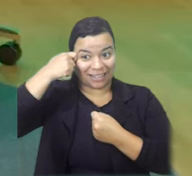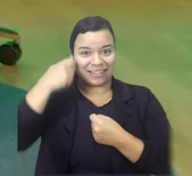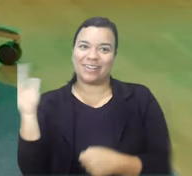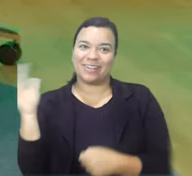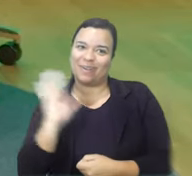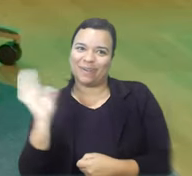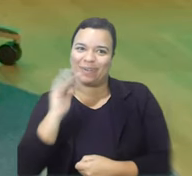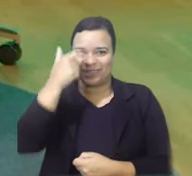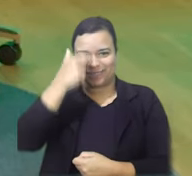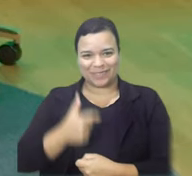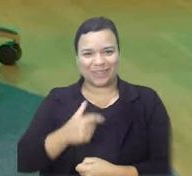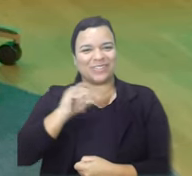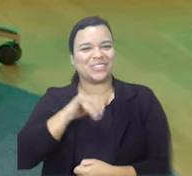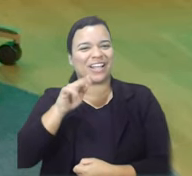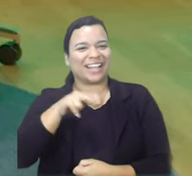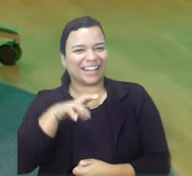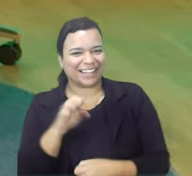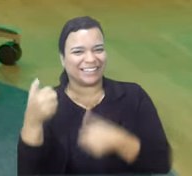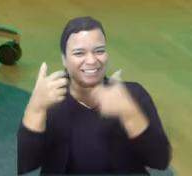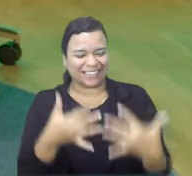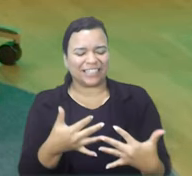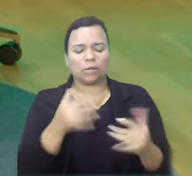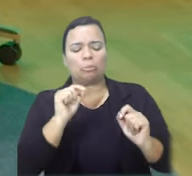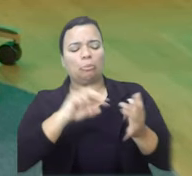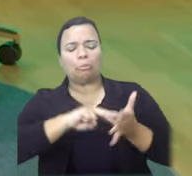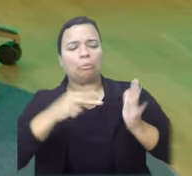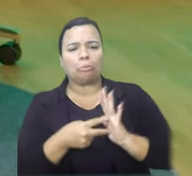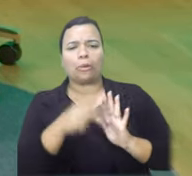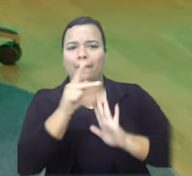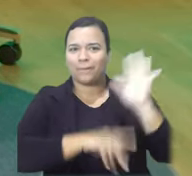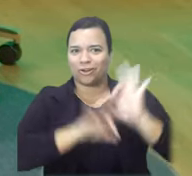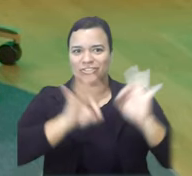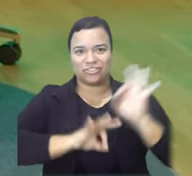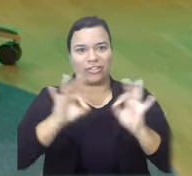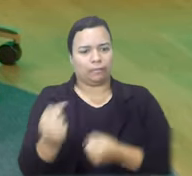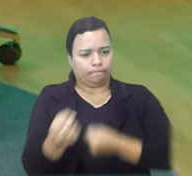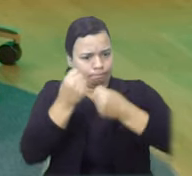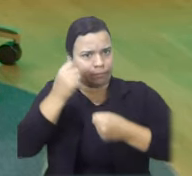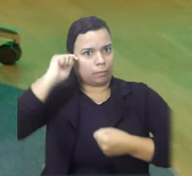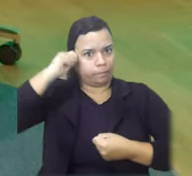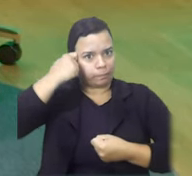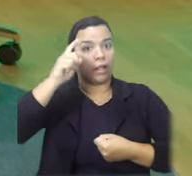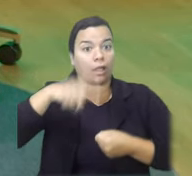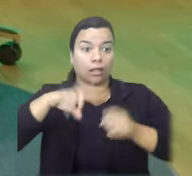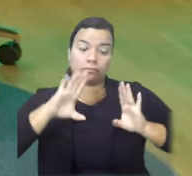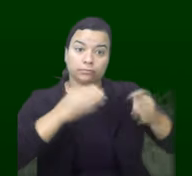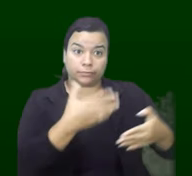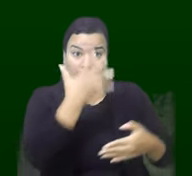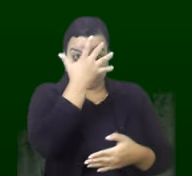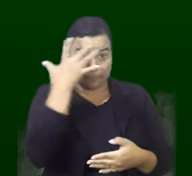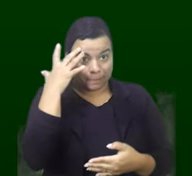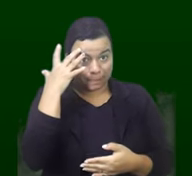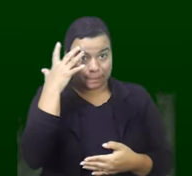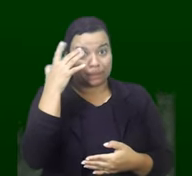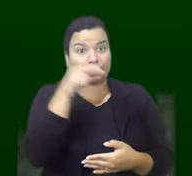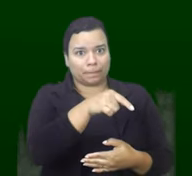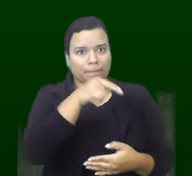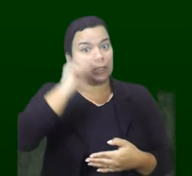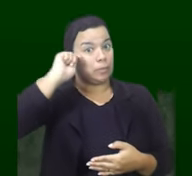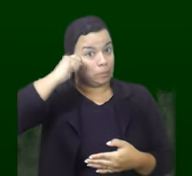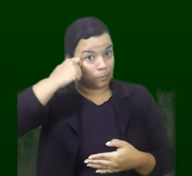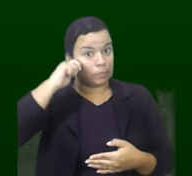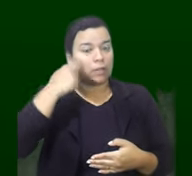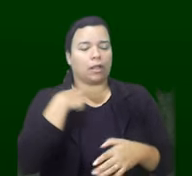sou a Jaqueline e o que é o potência Negra o projeto potência Negra ele é exclusivo para pessoas afro vendedoras e